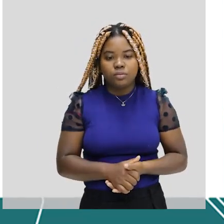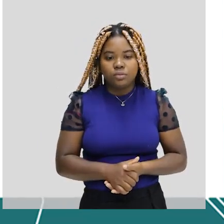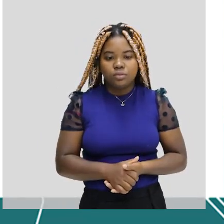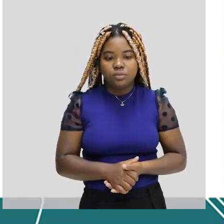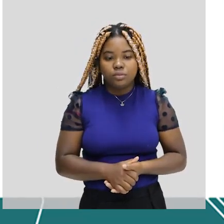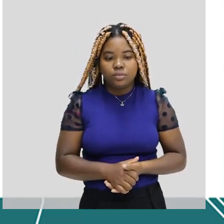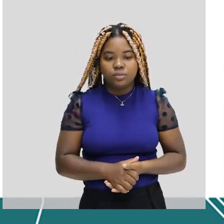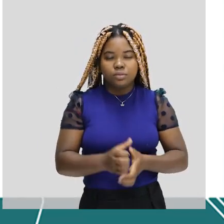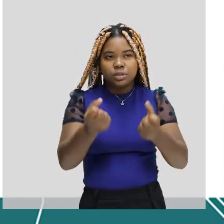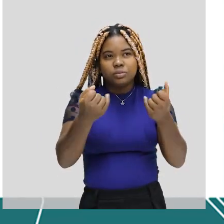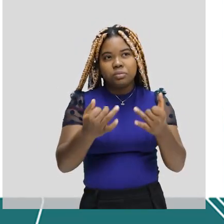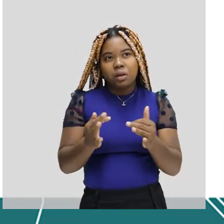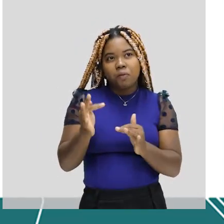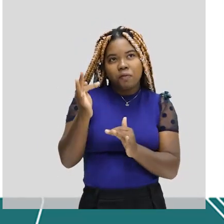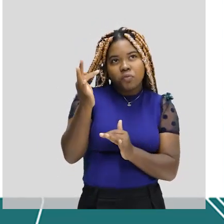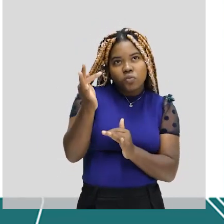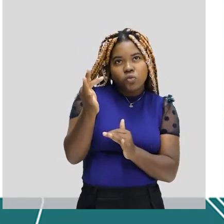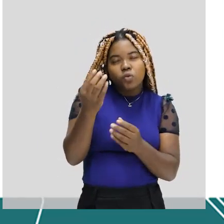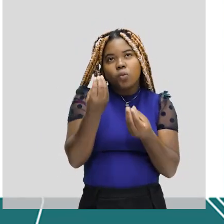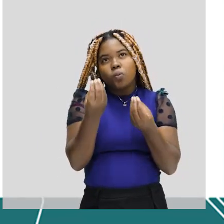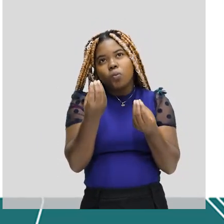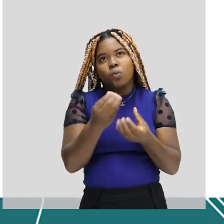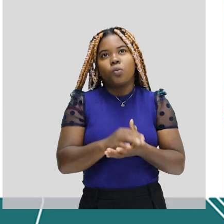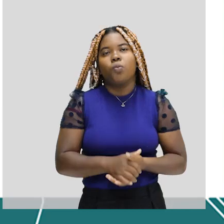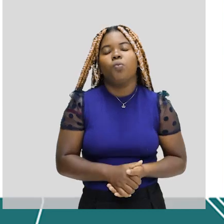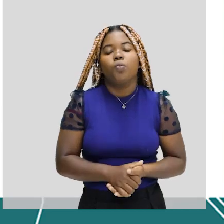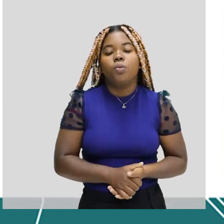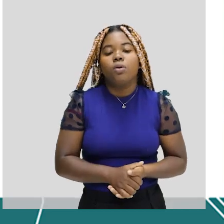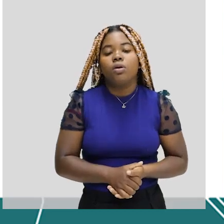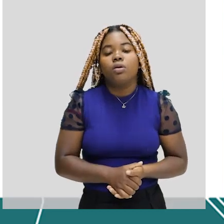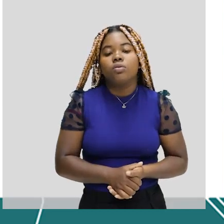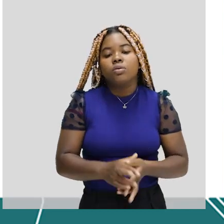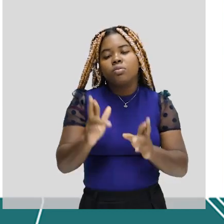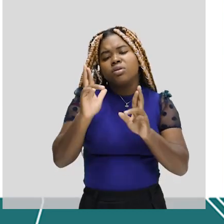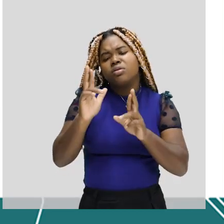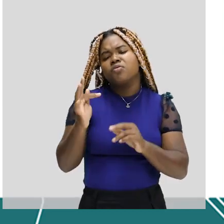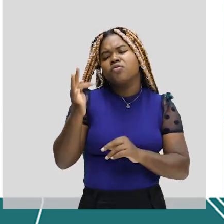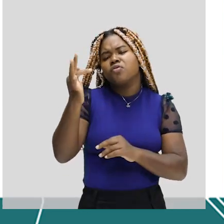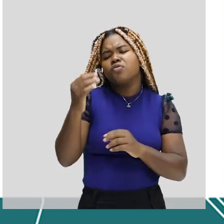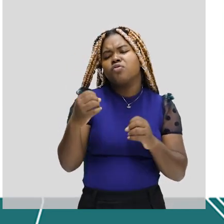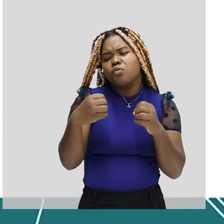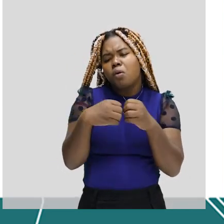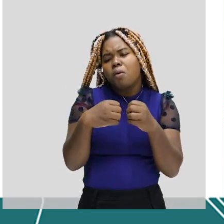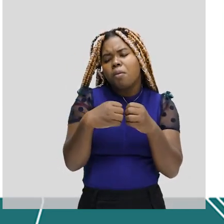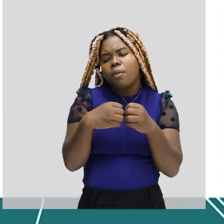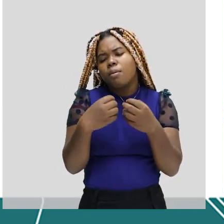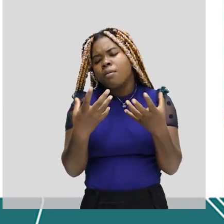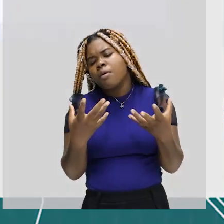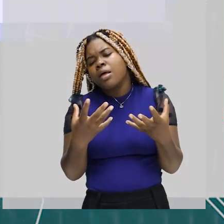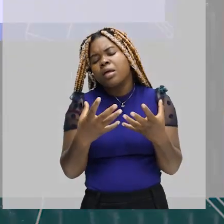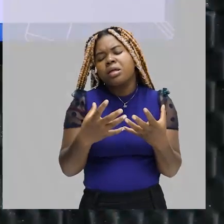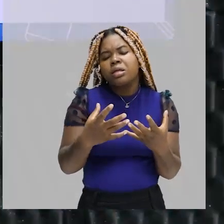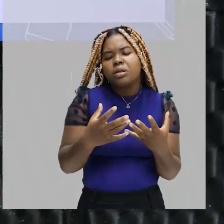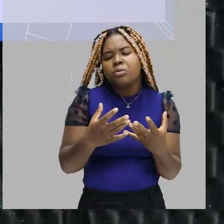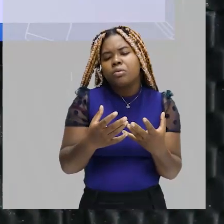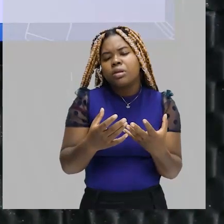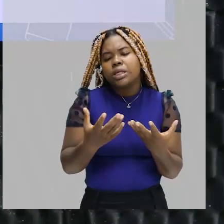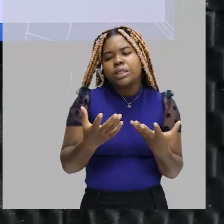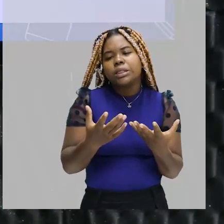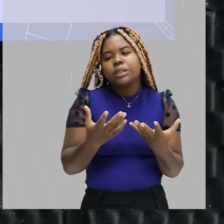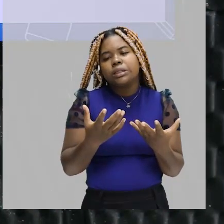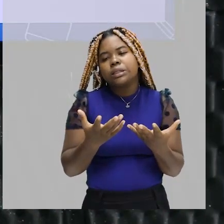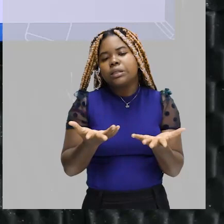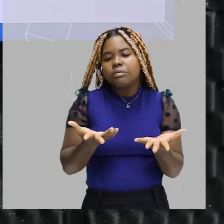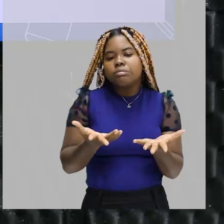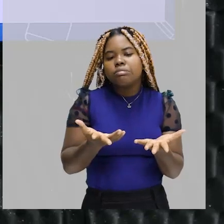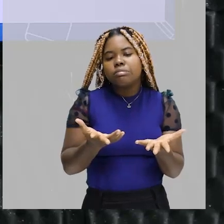coisa futura. Como assim? Quando você tem uma perspectiva de um futuro próximo, de uma coisa que já está agendada, que já